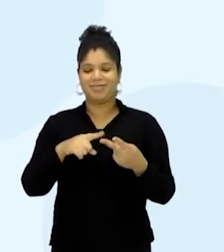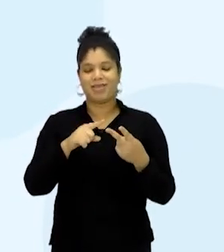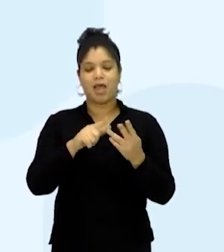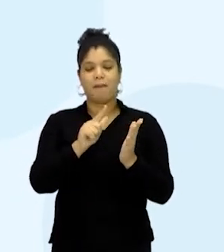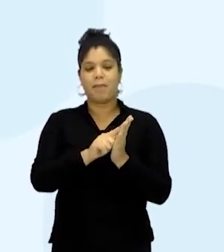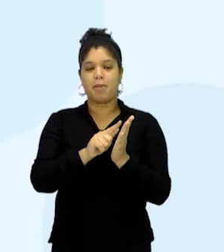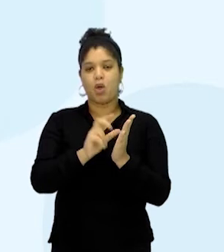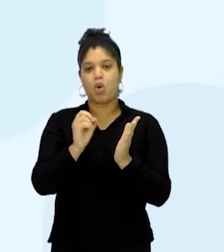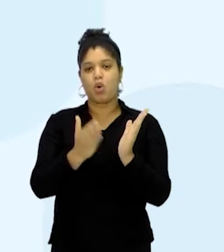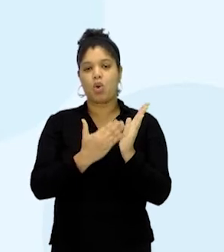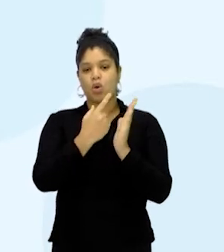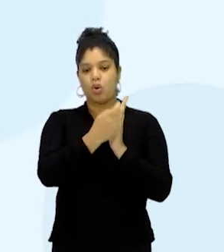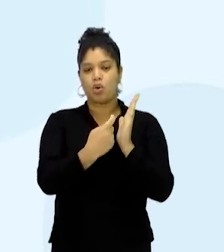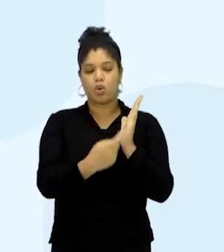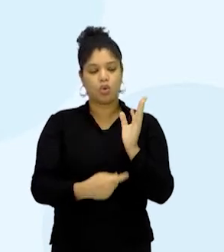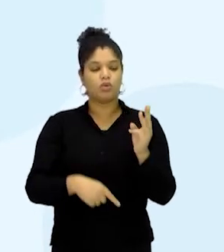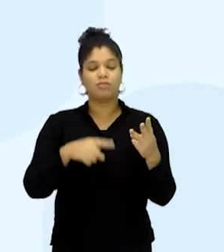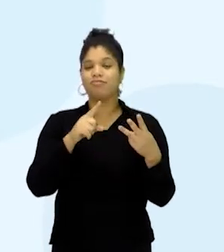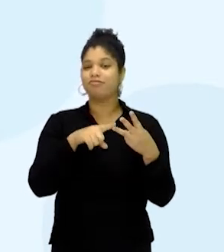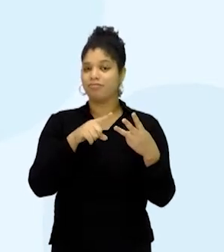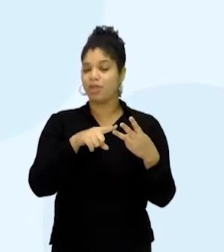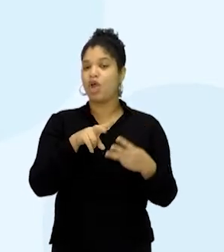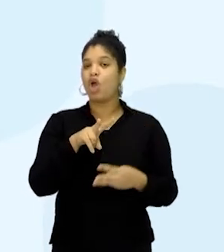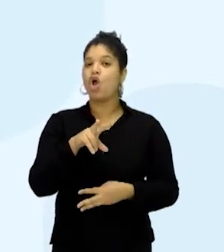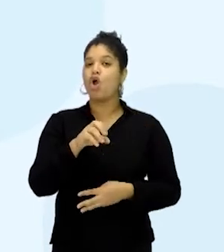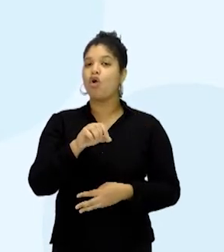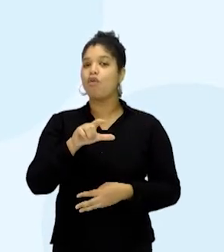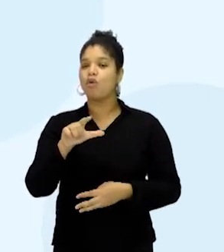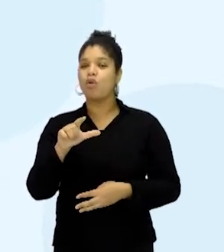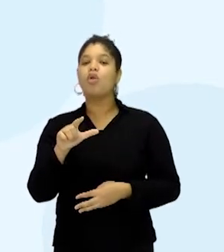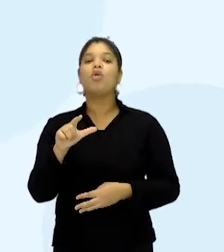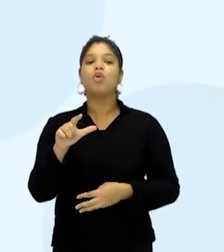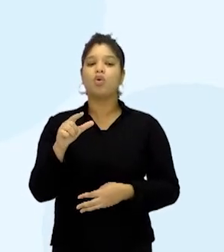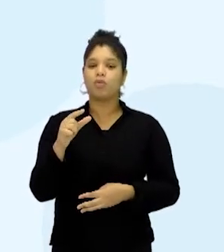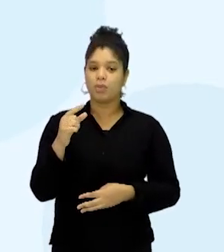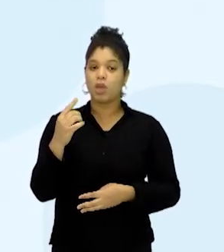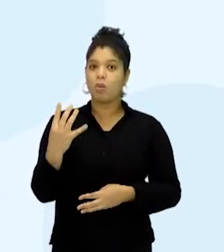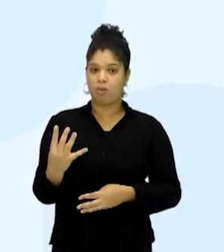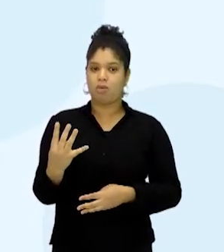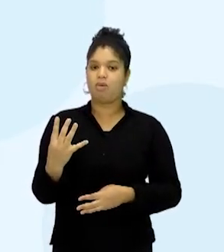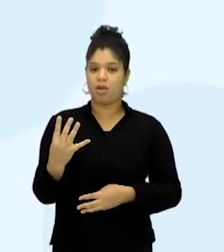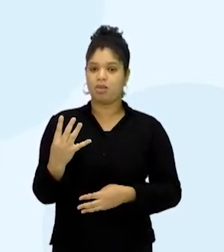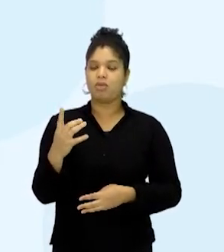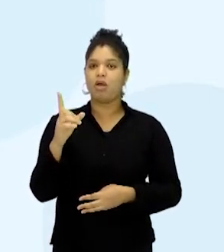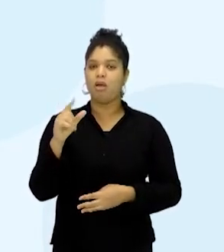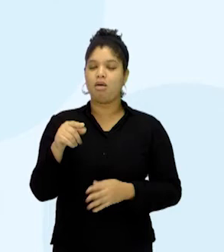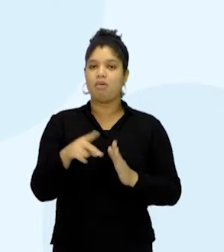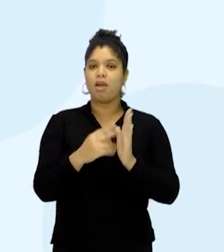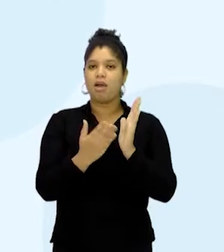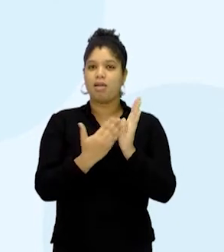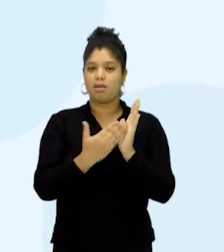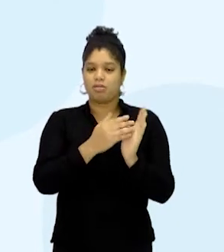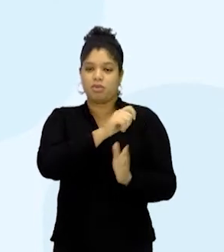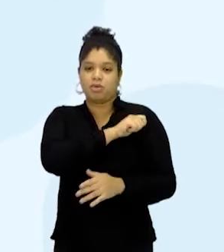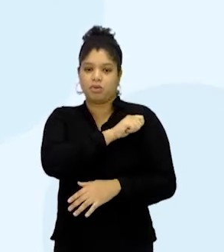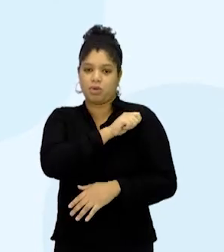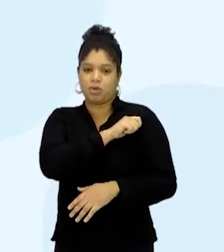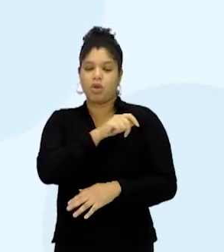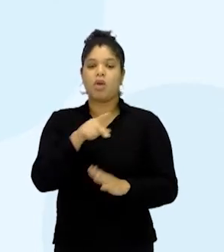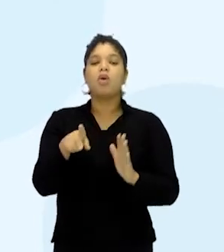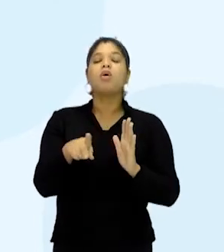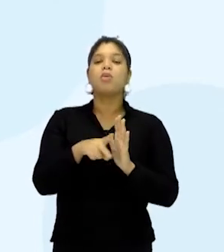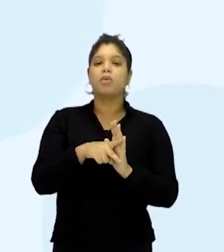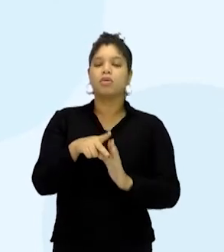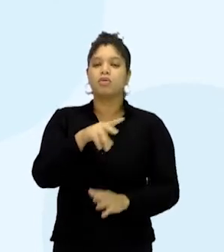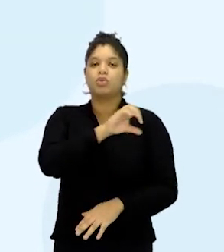ou caderno e o nosso clássico Currículo em Ação 2021, o caderno do aluno do nono ano, volume